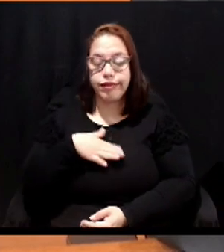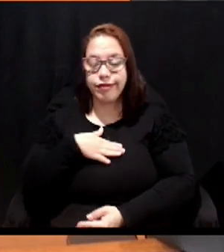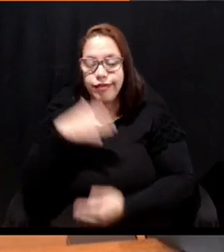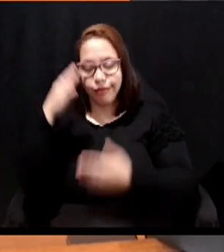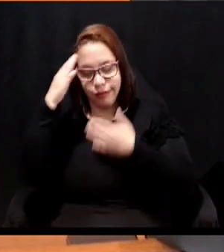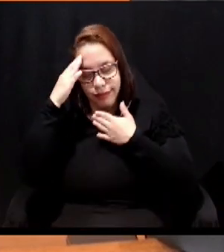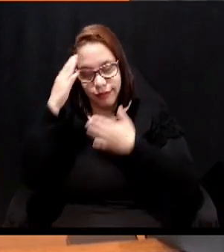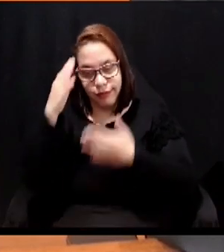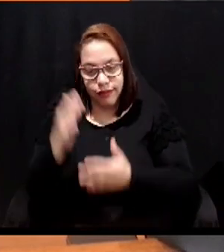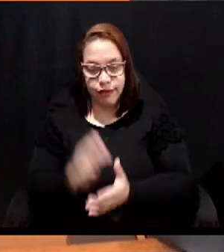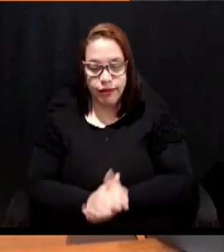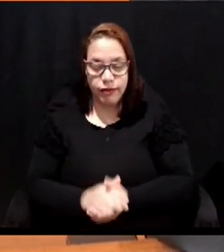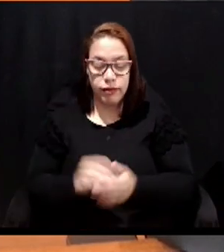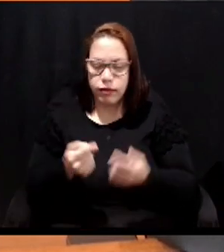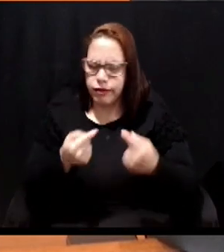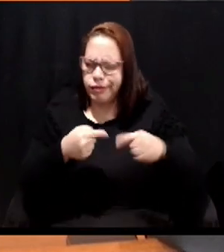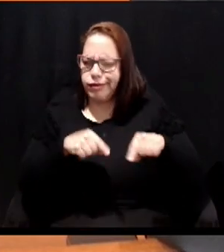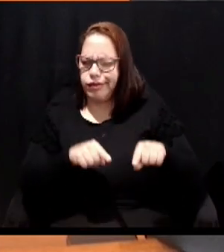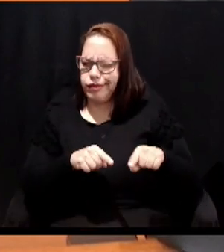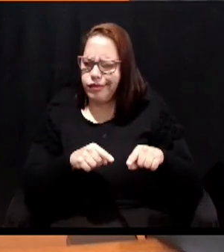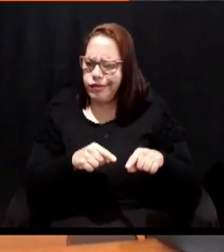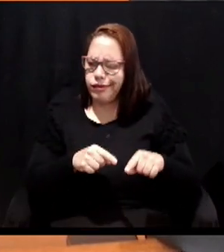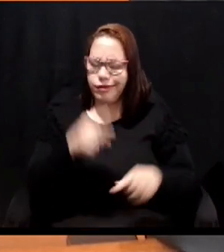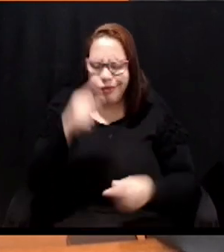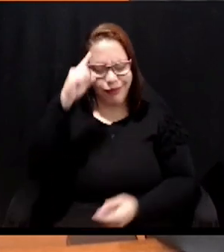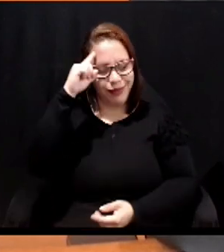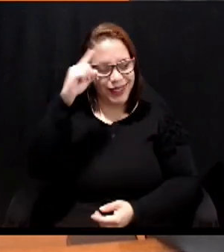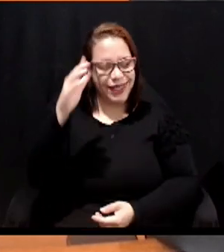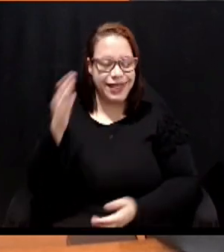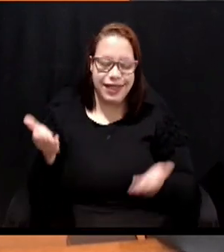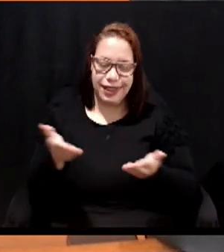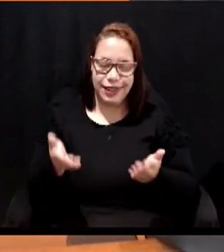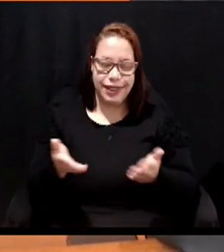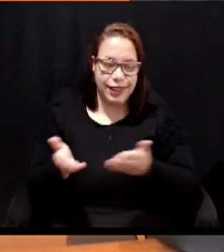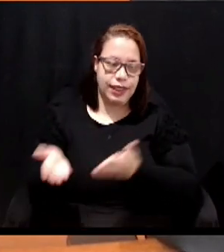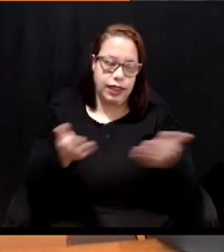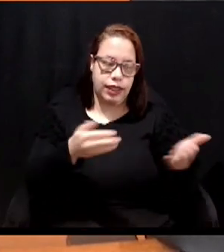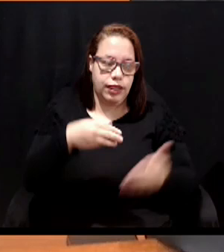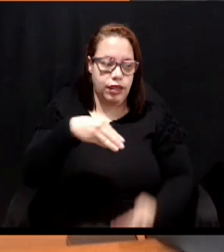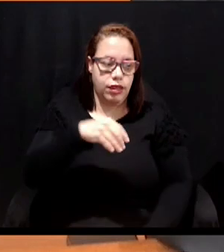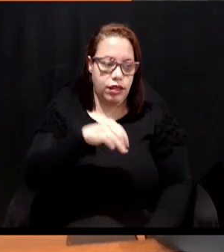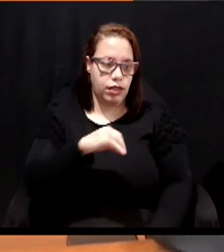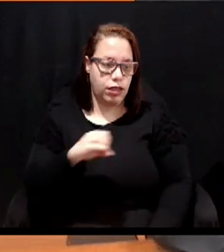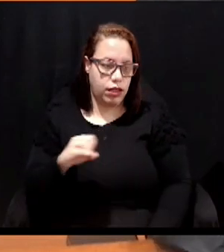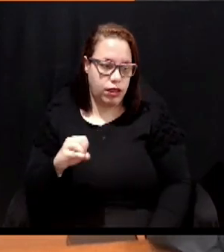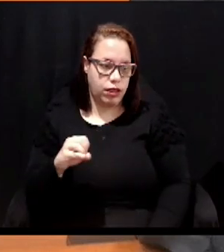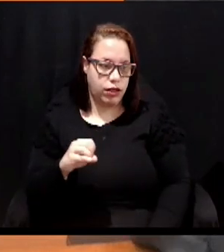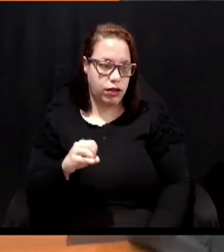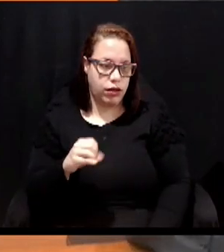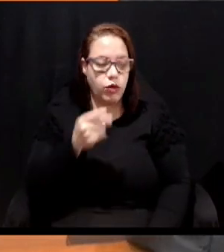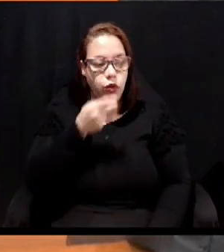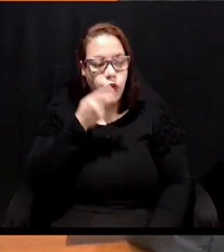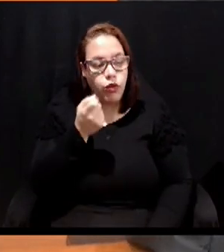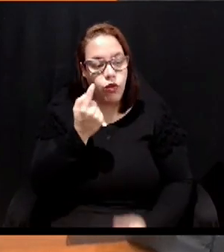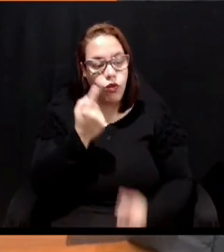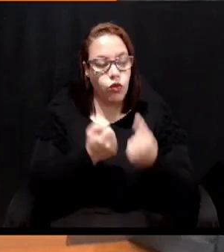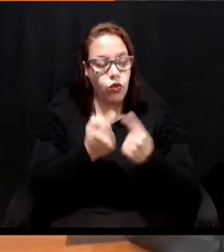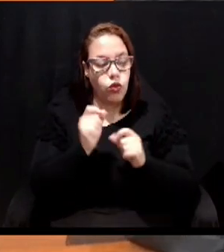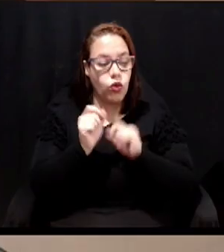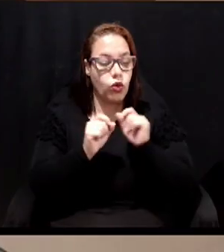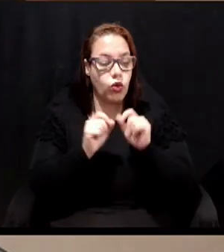a provocação para a gente estar aqui no dia de hoje, e passar aqui para o Márcio para ele falar um pouquinho do que é,